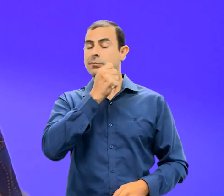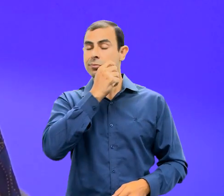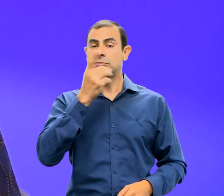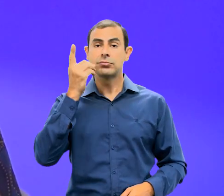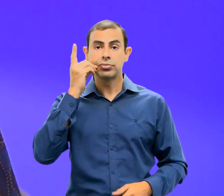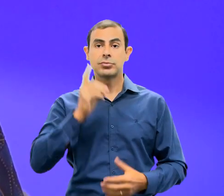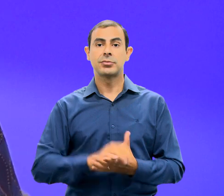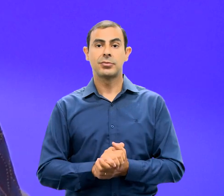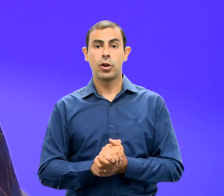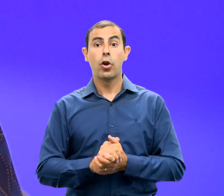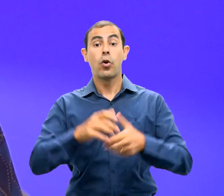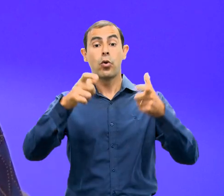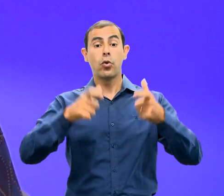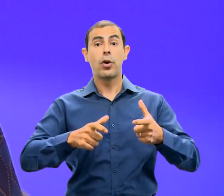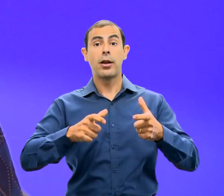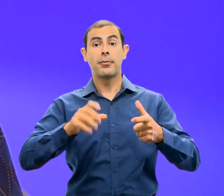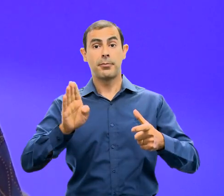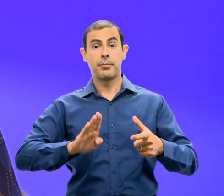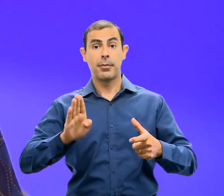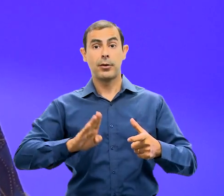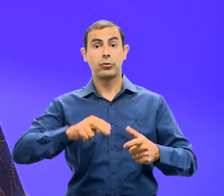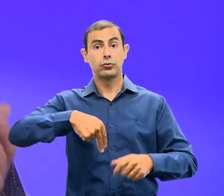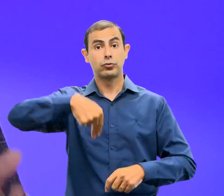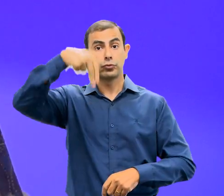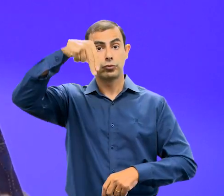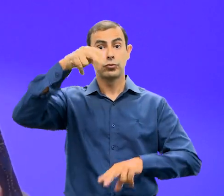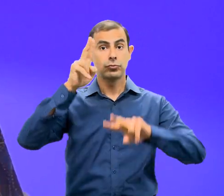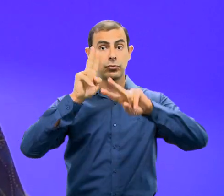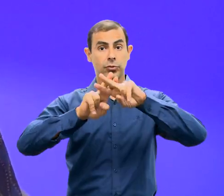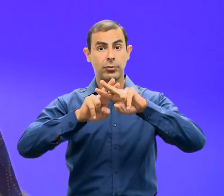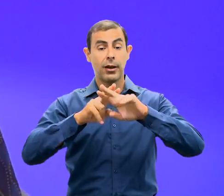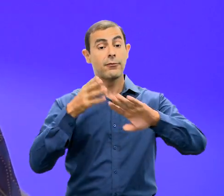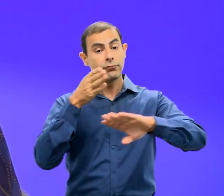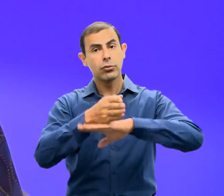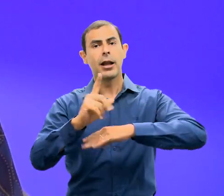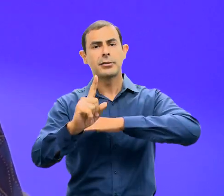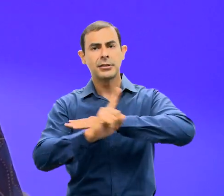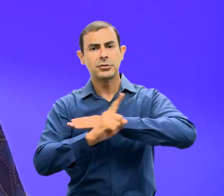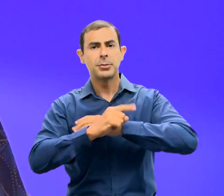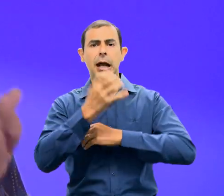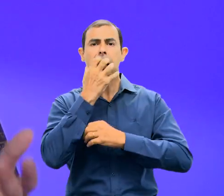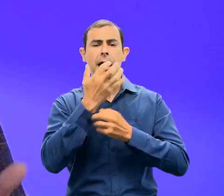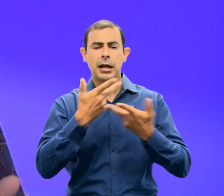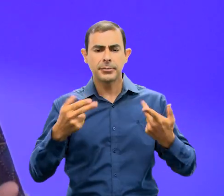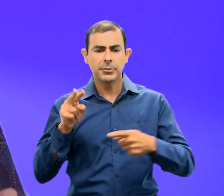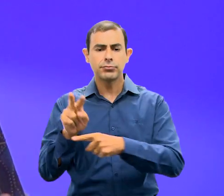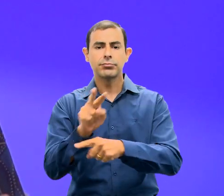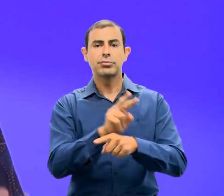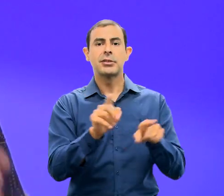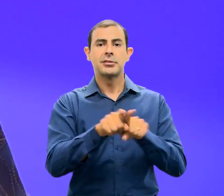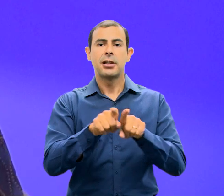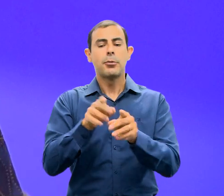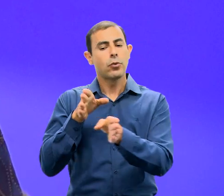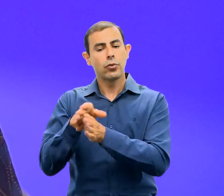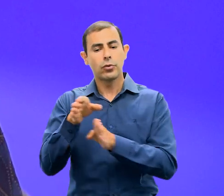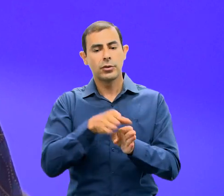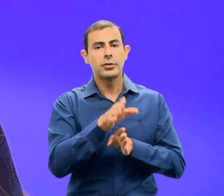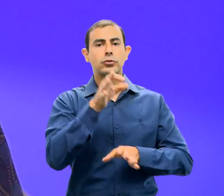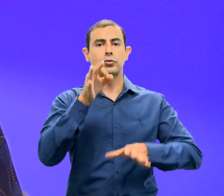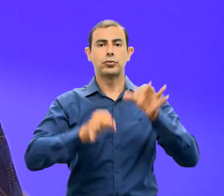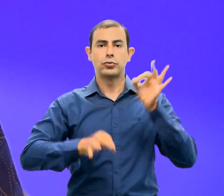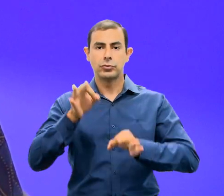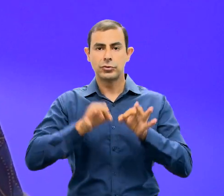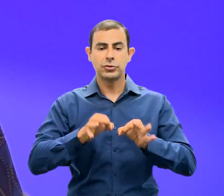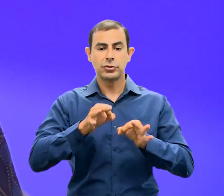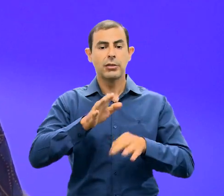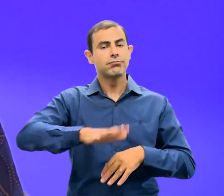no bairro Noroeste e levou atendimentos para os animais de estimação da região, além de orientação jurídica para os